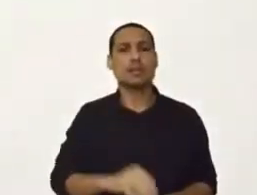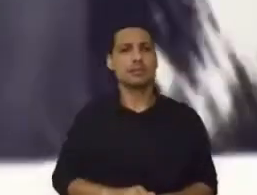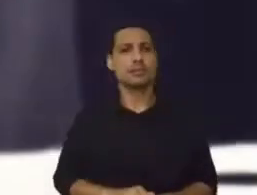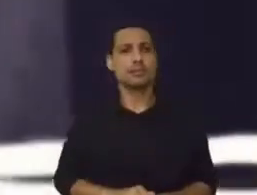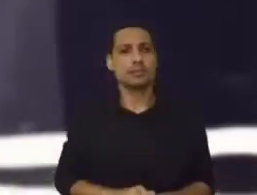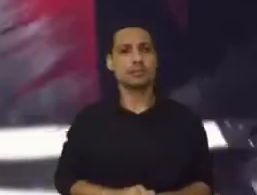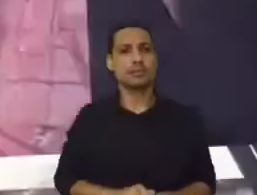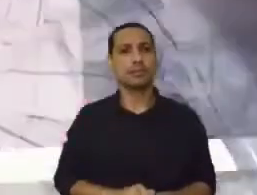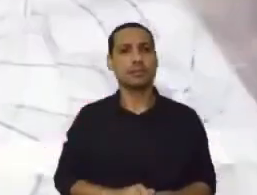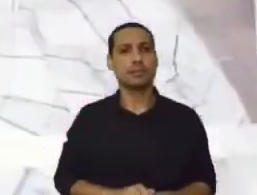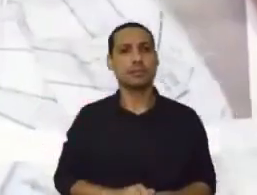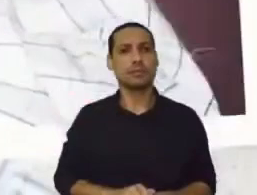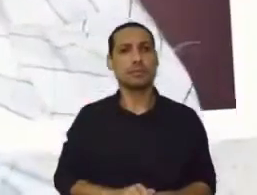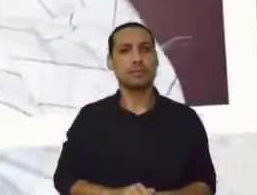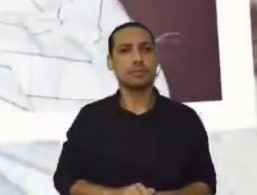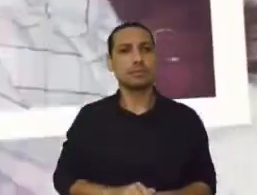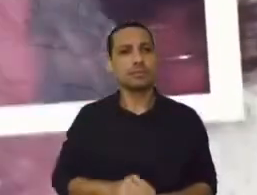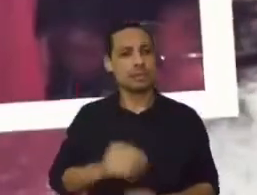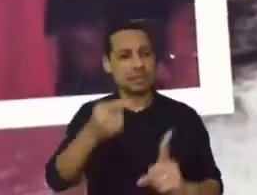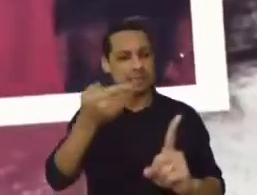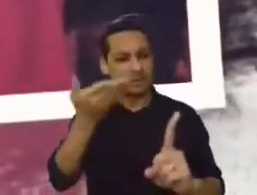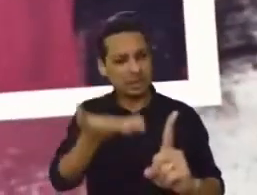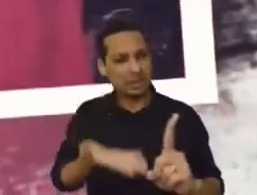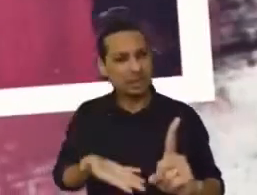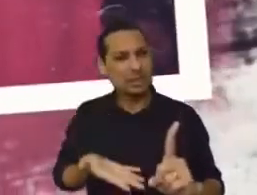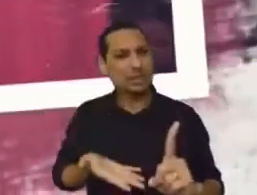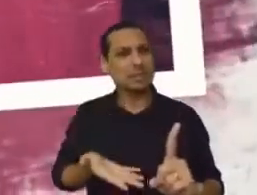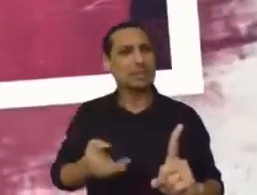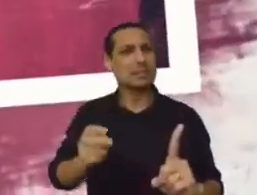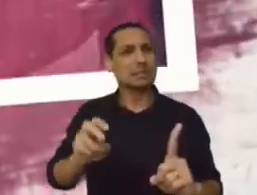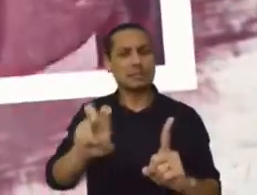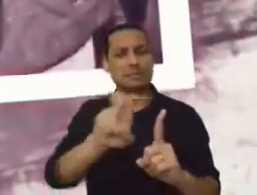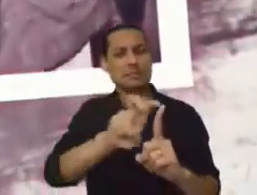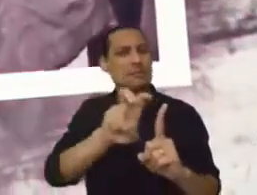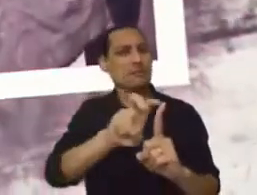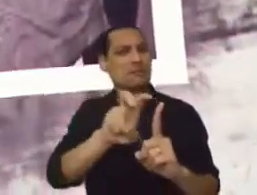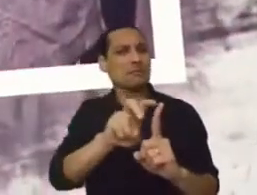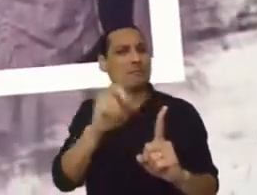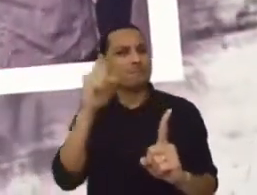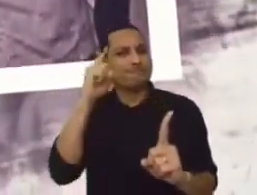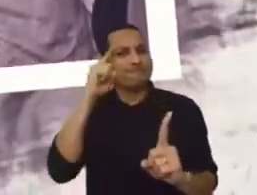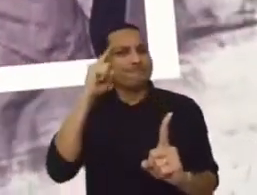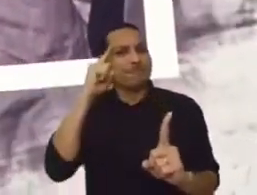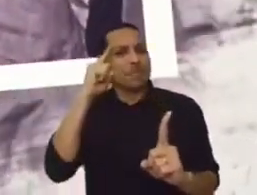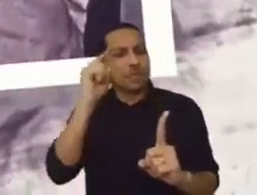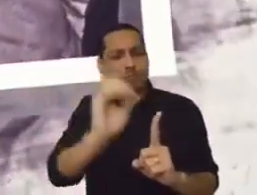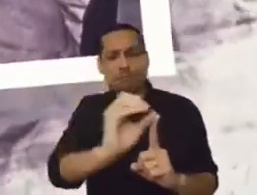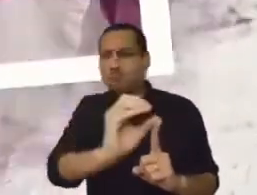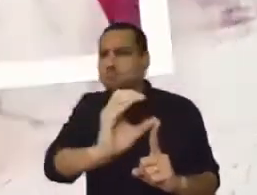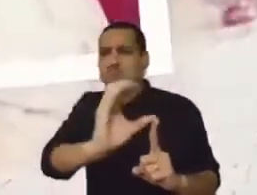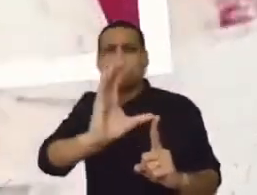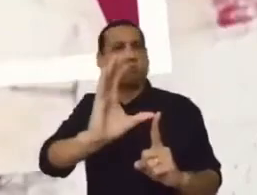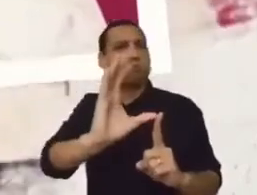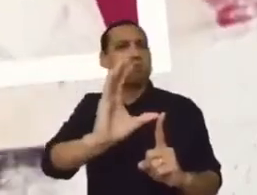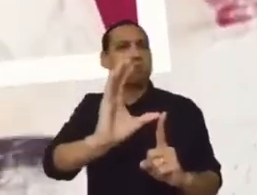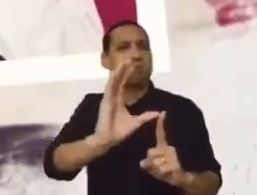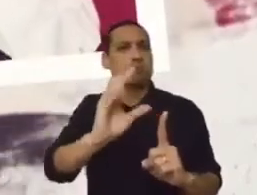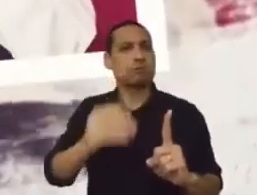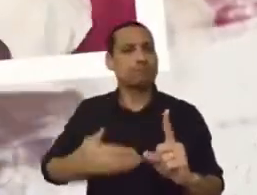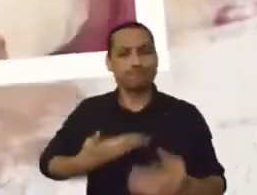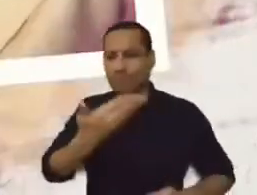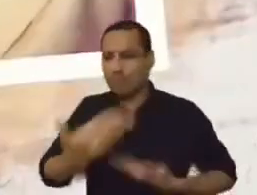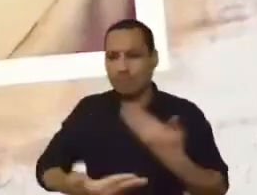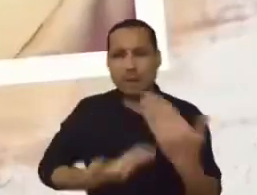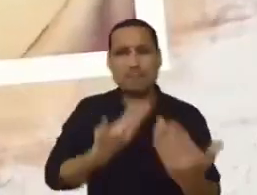se destacava pela cultura, pela inteligência, pela capacidade de articulação. Cedo percebeu que a conexão com a classe trabalhadora de todo